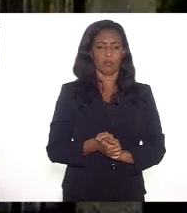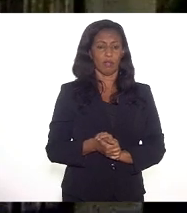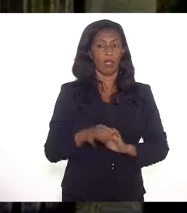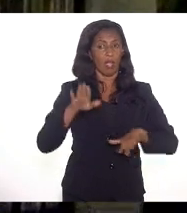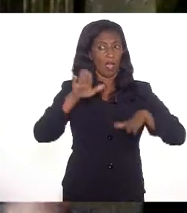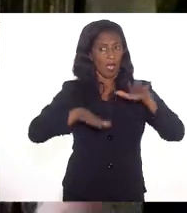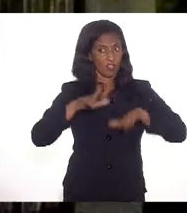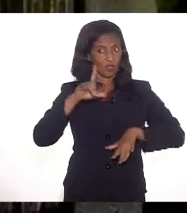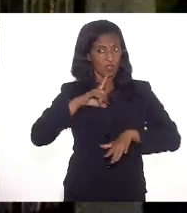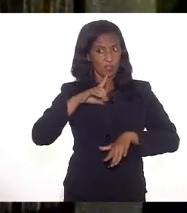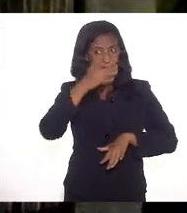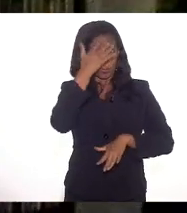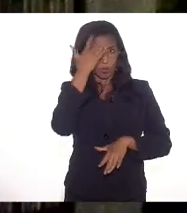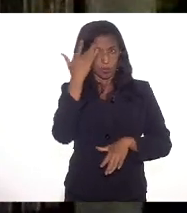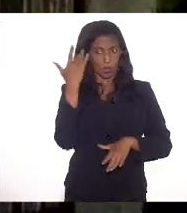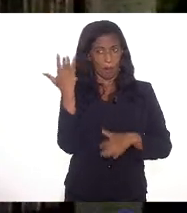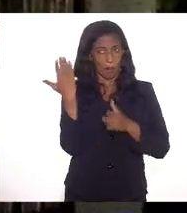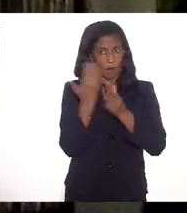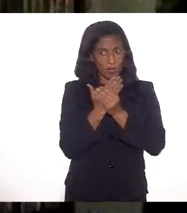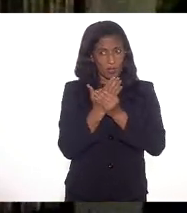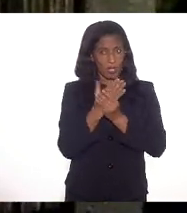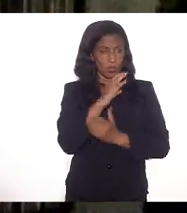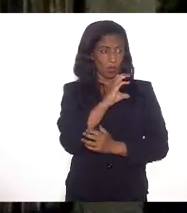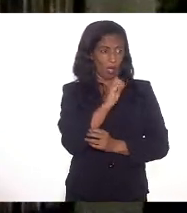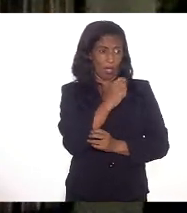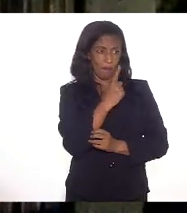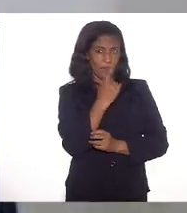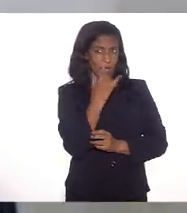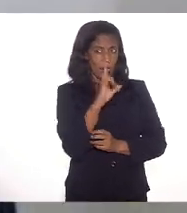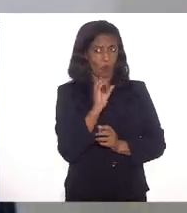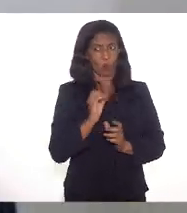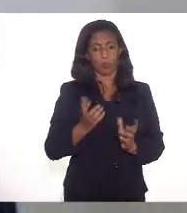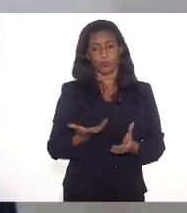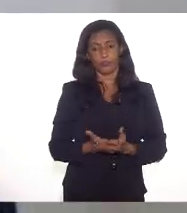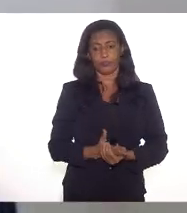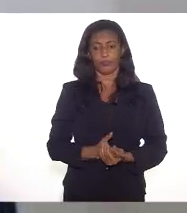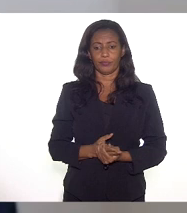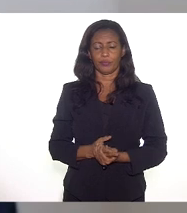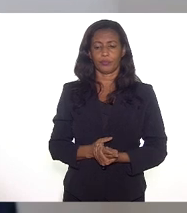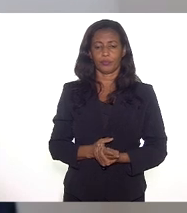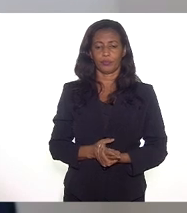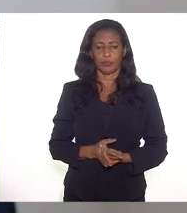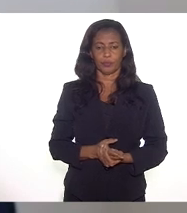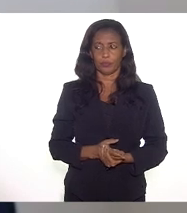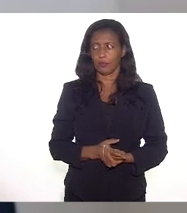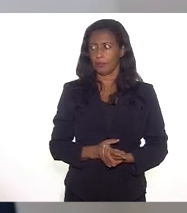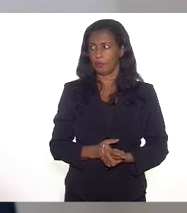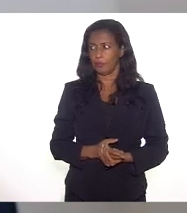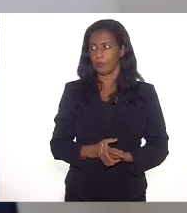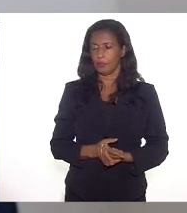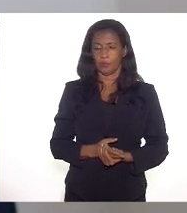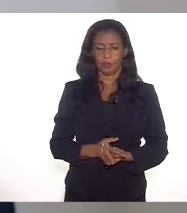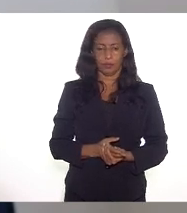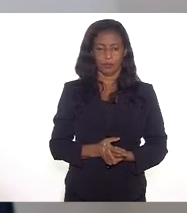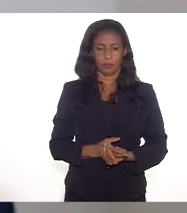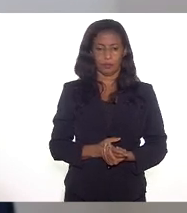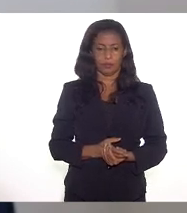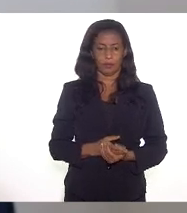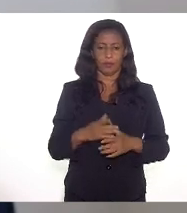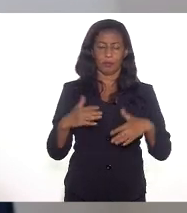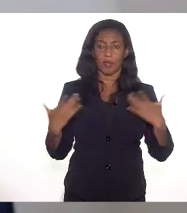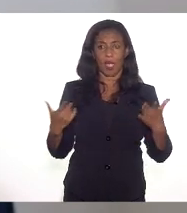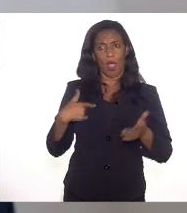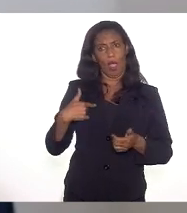pessoa está no processo de uso capião, como é que interfere? Mas, deputado Eliomar, isso logicamente